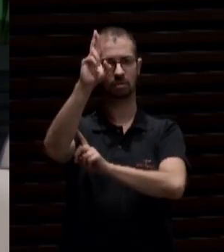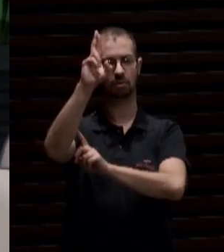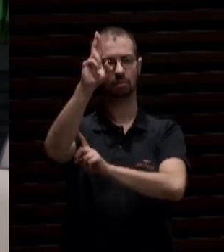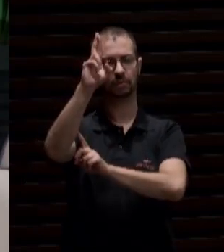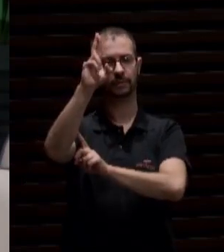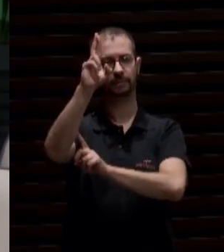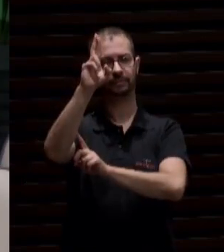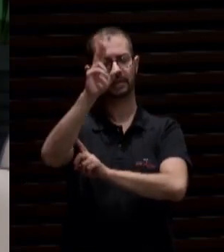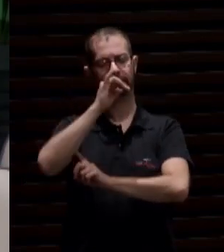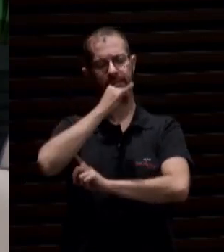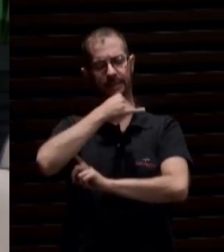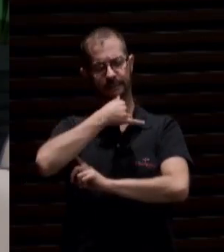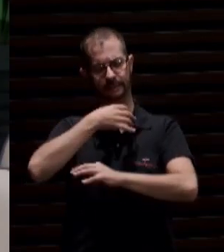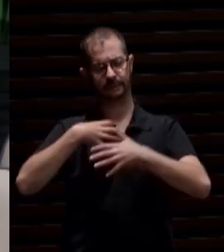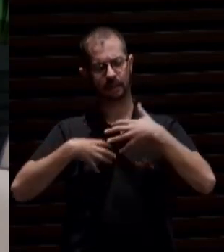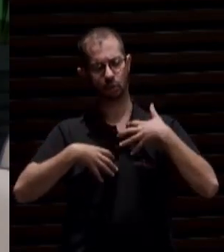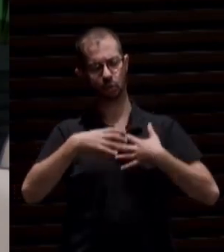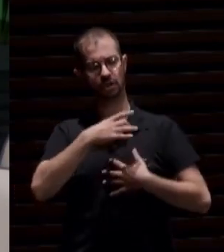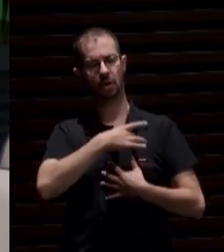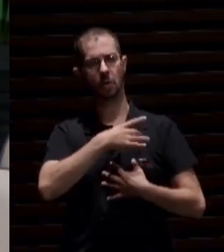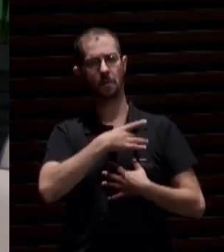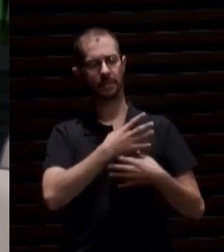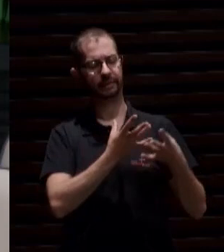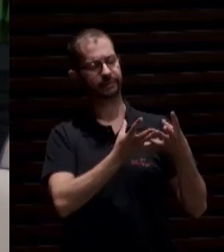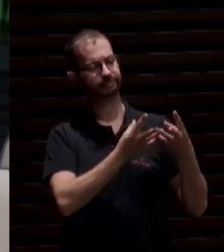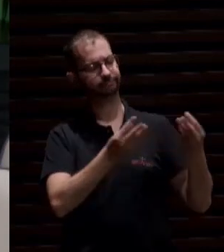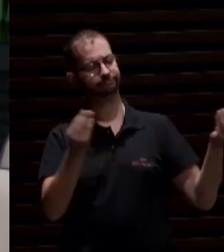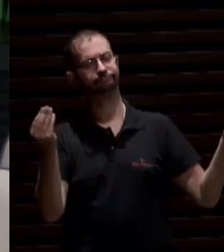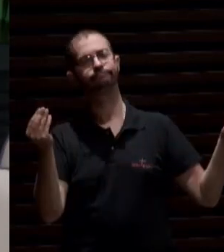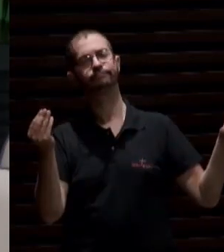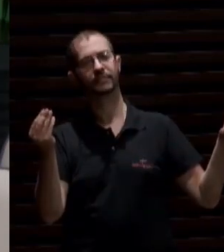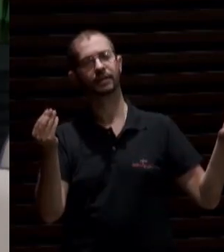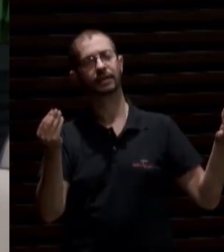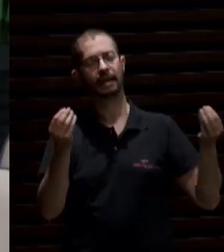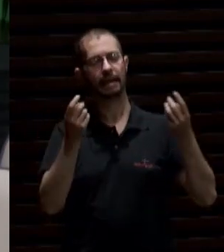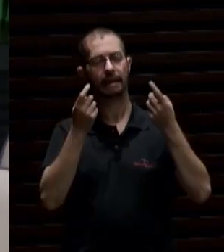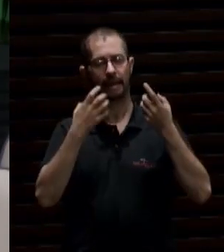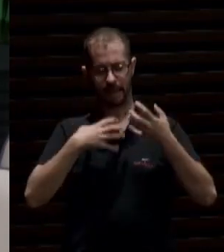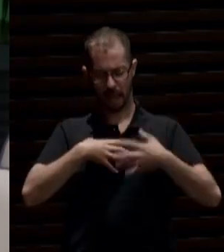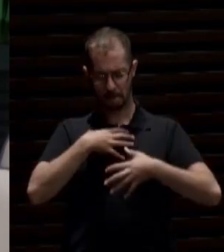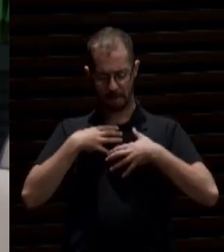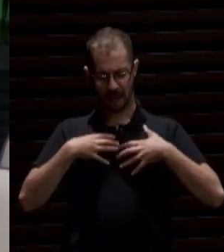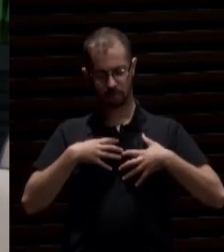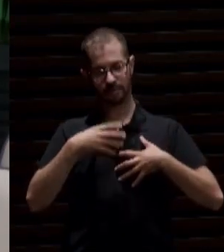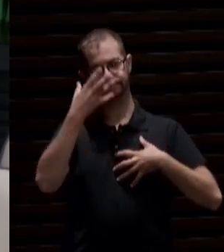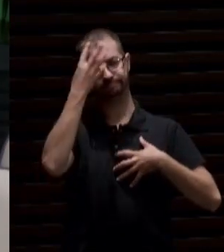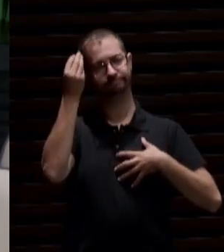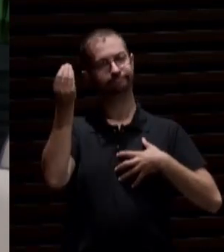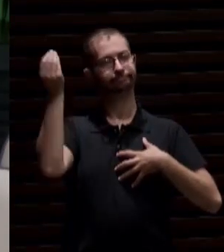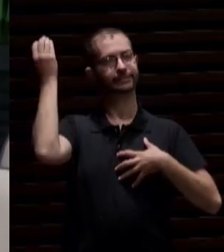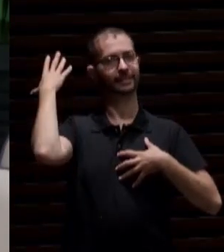decepção, a tristeza e o medo desaparecerão, e a mágoa será esquecida, e as mais